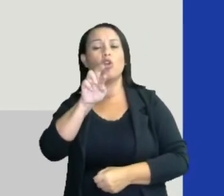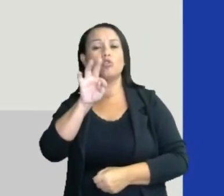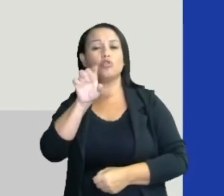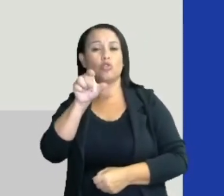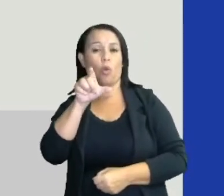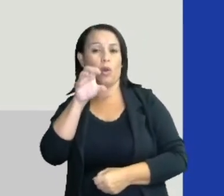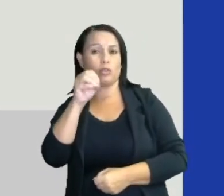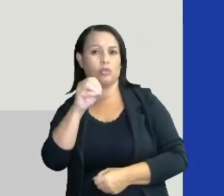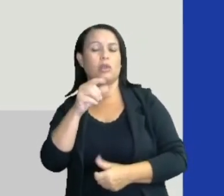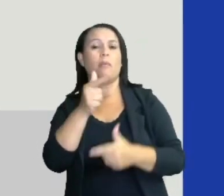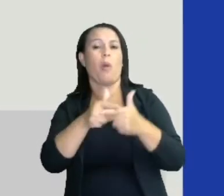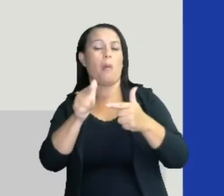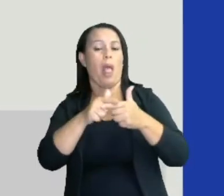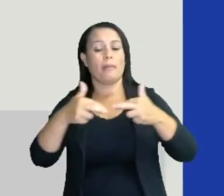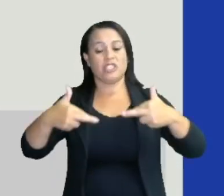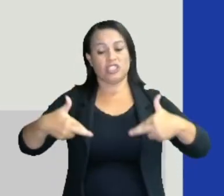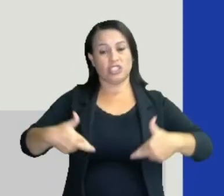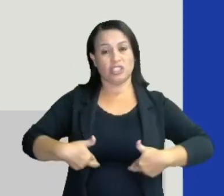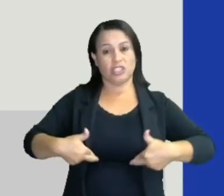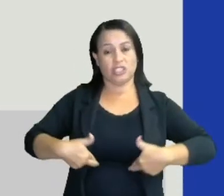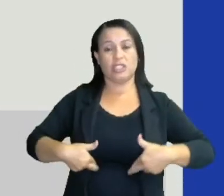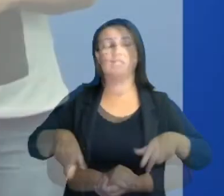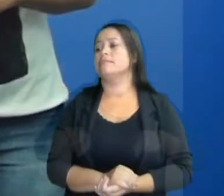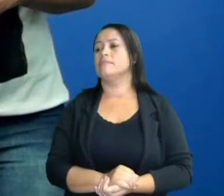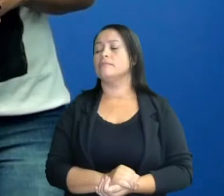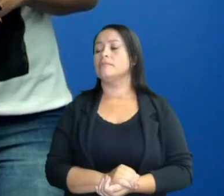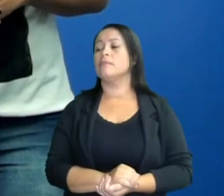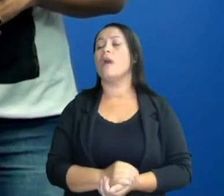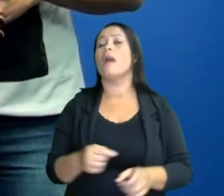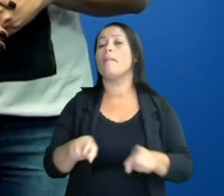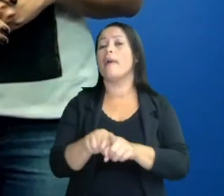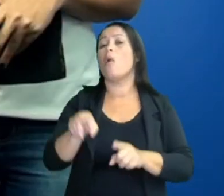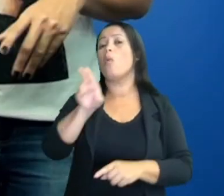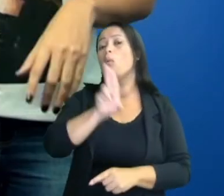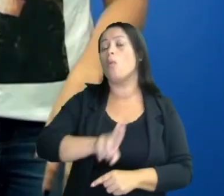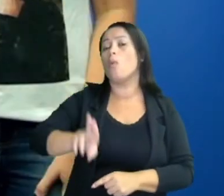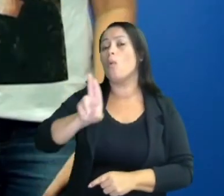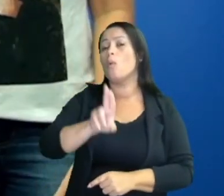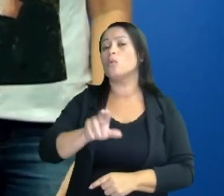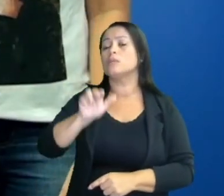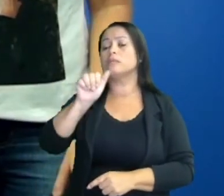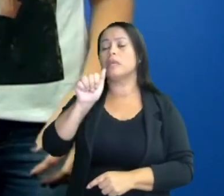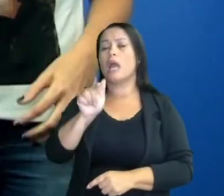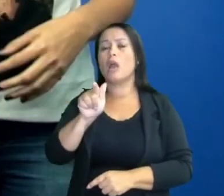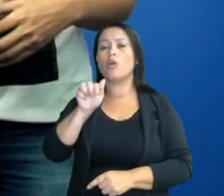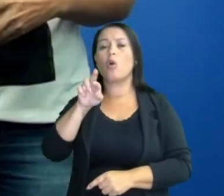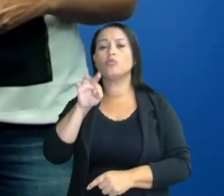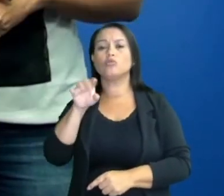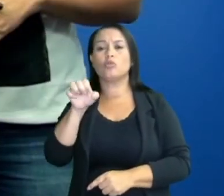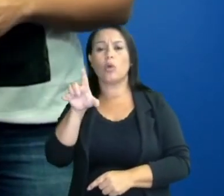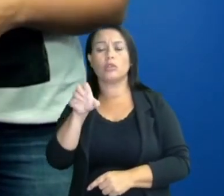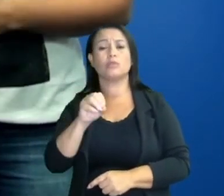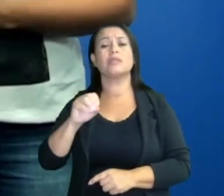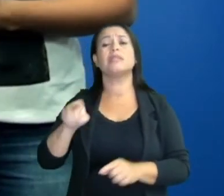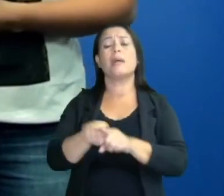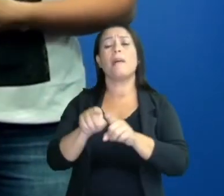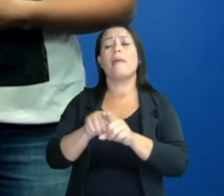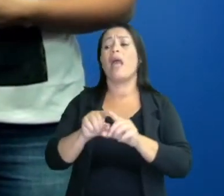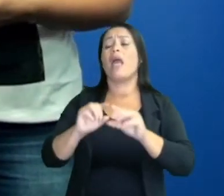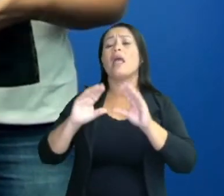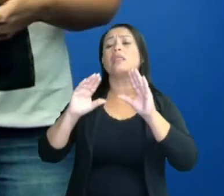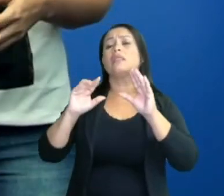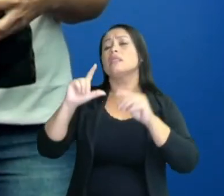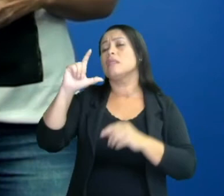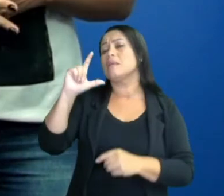doenças como problemas de rins infertilidades uso de agrotóxicos também diminui a biodiversidade do local